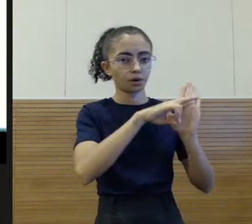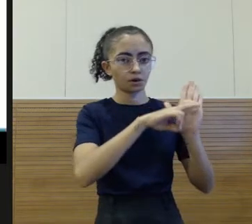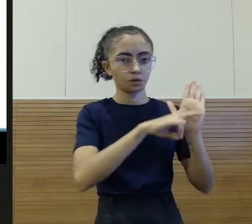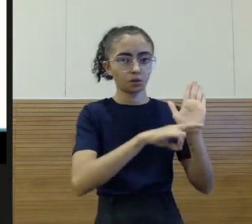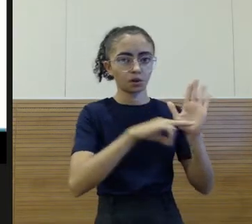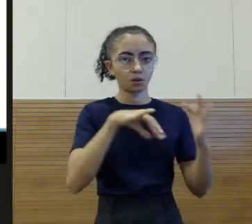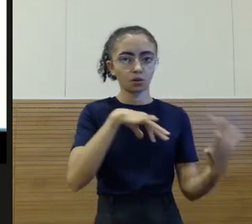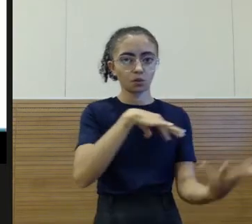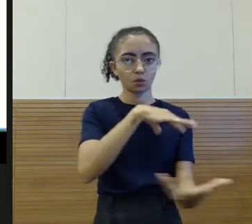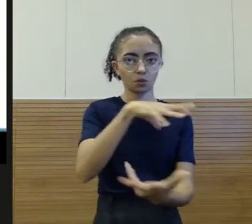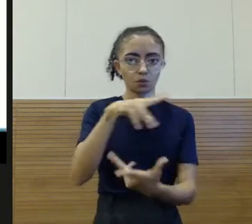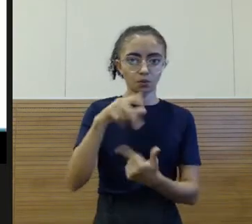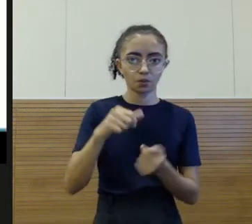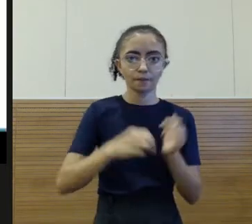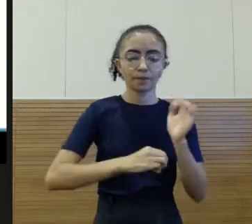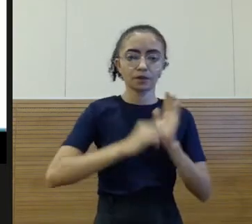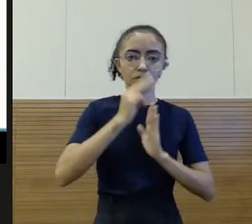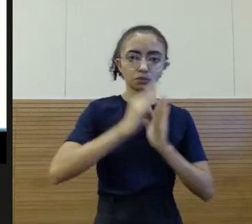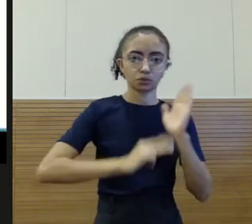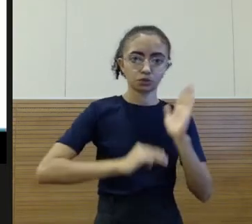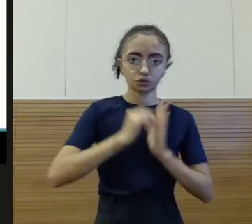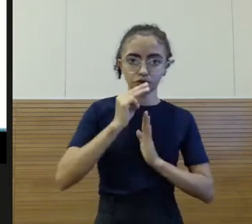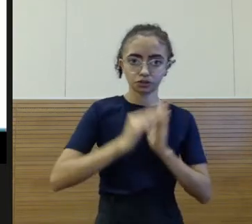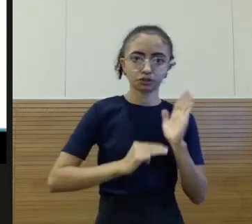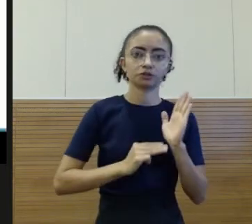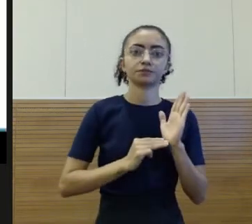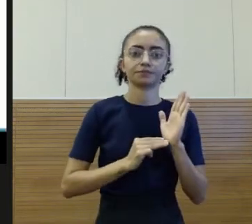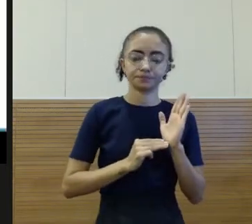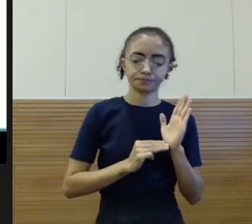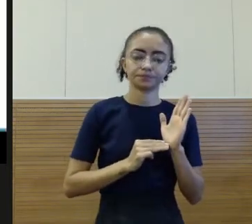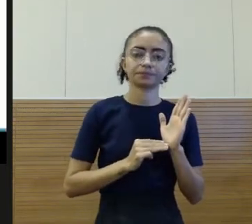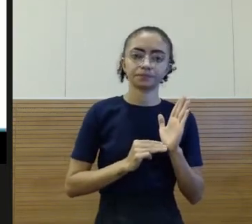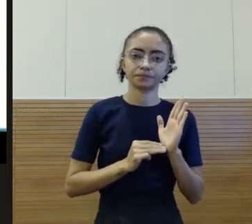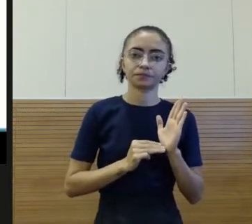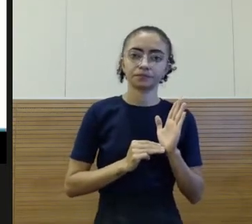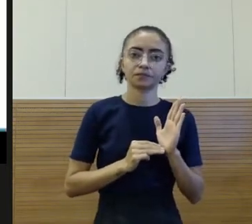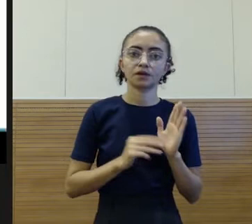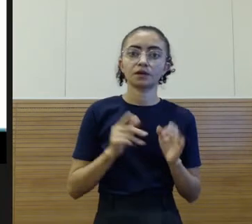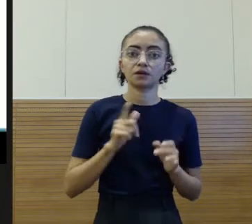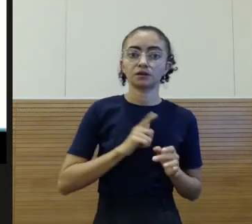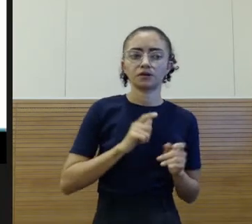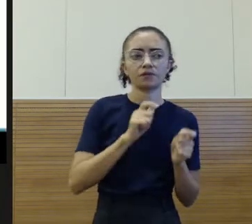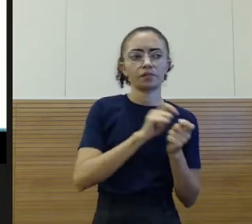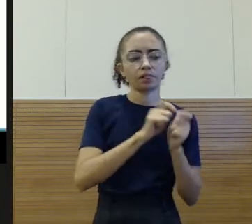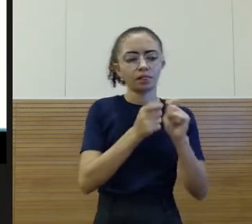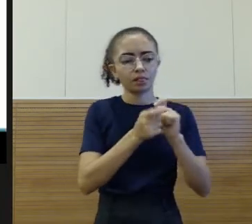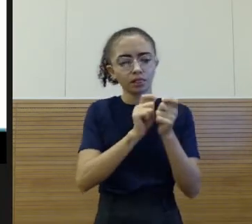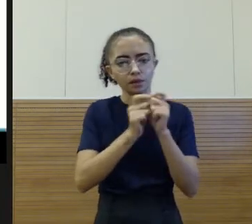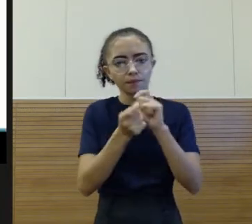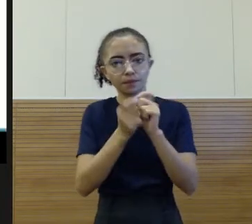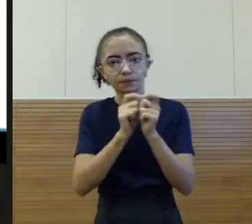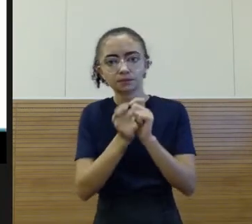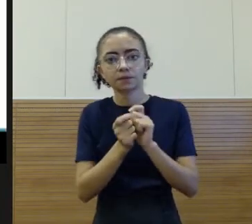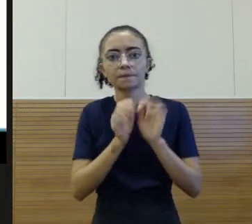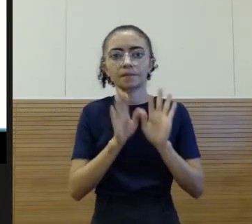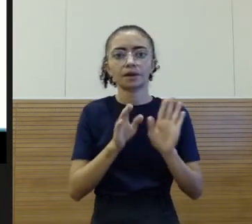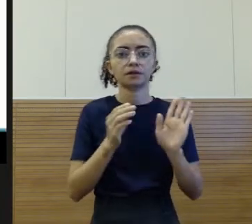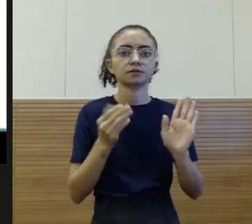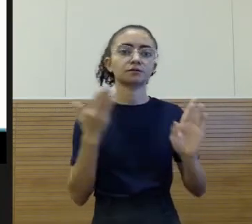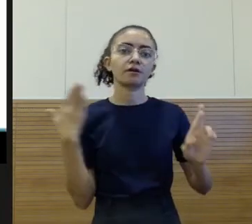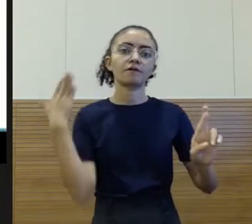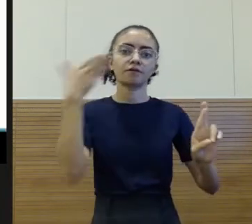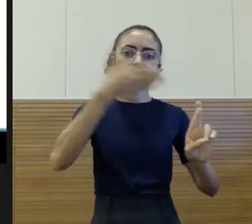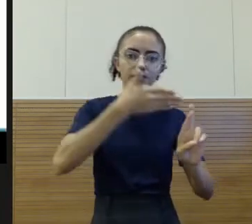global da metodologia. Como houve muitas adaptações, mas realmente essa segue sendo a